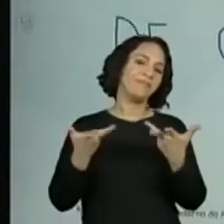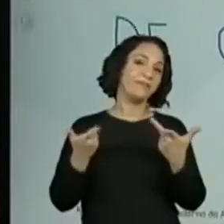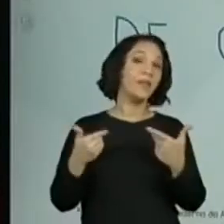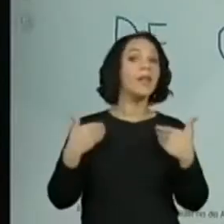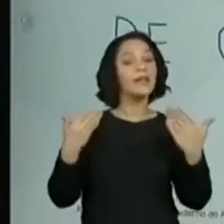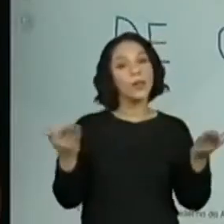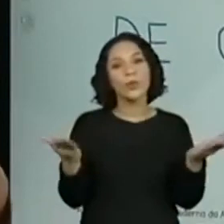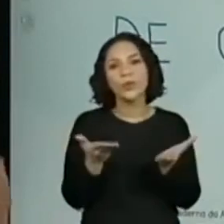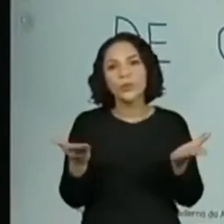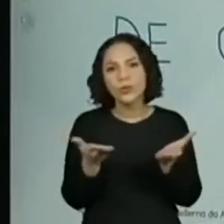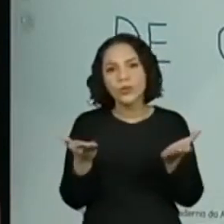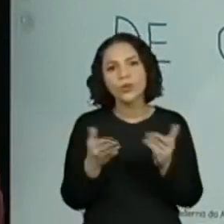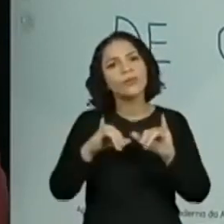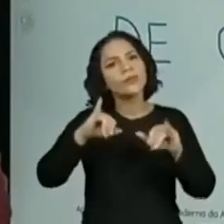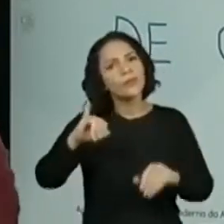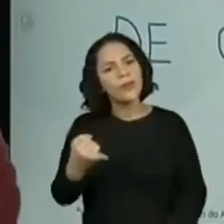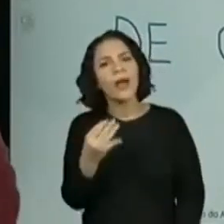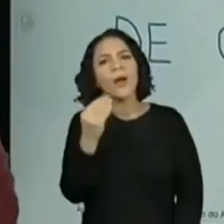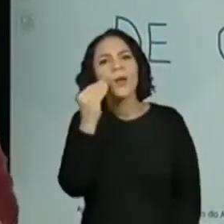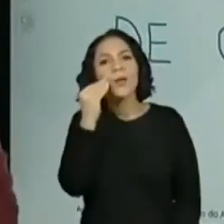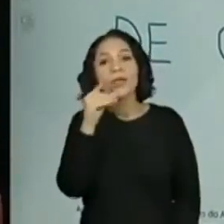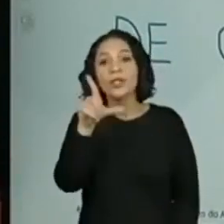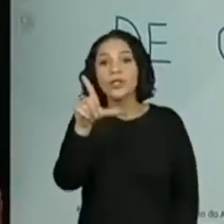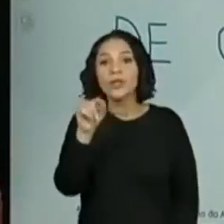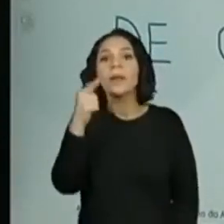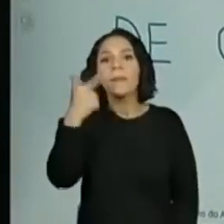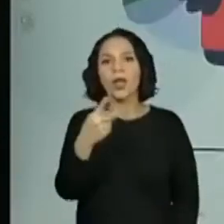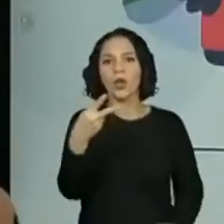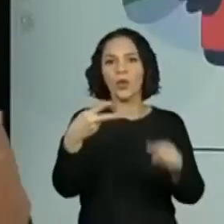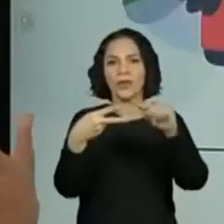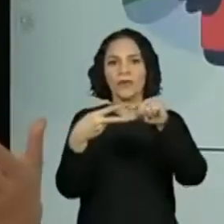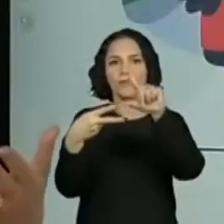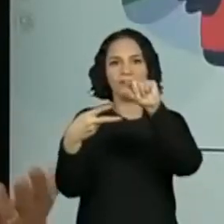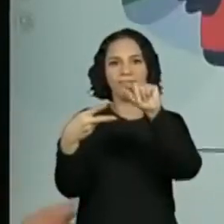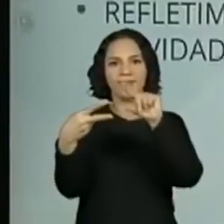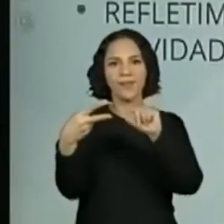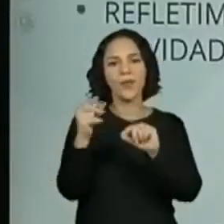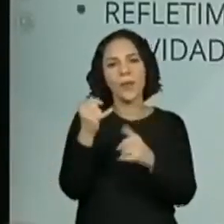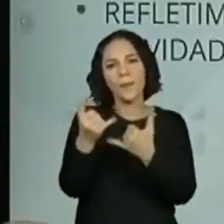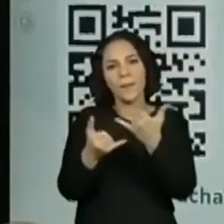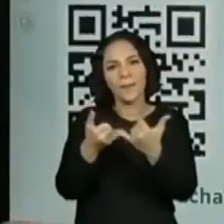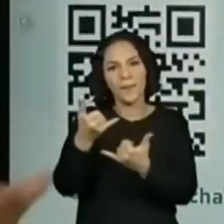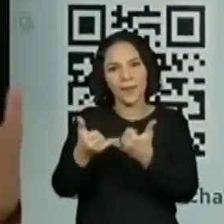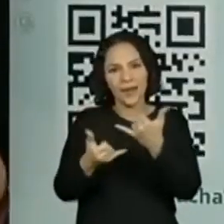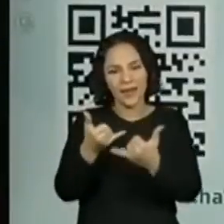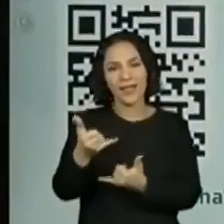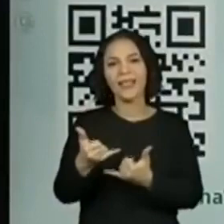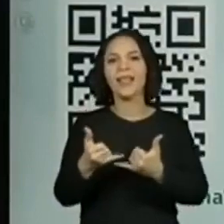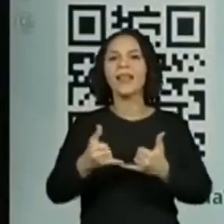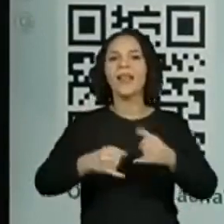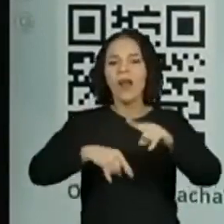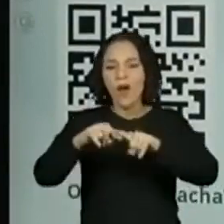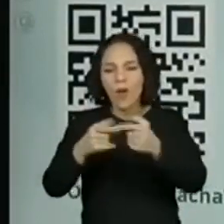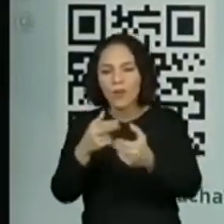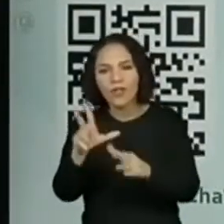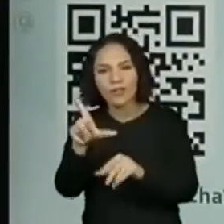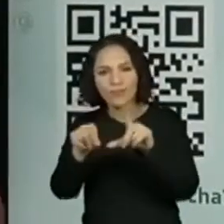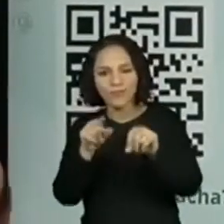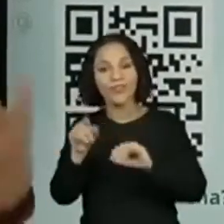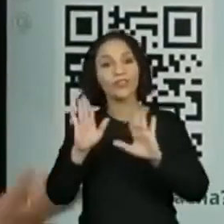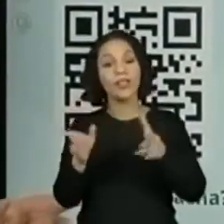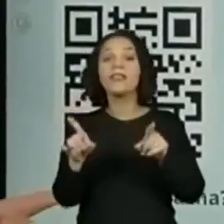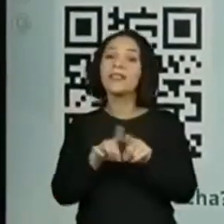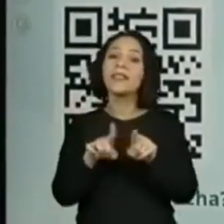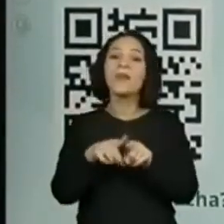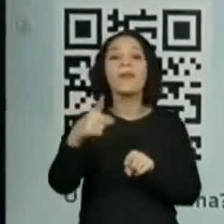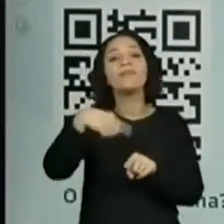Então, hoje a gente teve a oportunidade de escolher mais duas preferências, que foi as brincadeiras com objetos que a gente já escolheu e